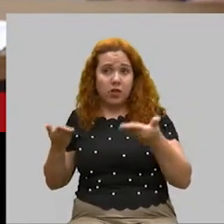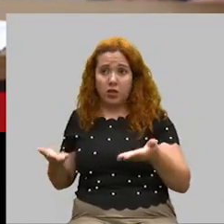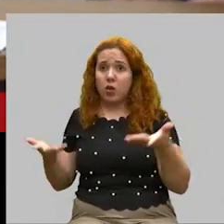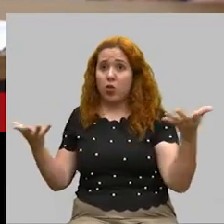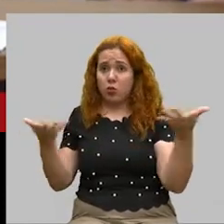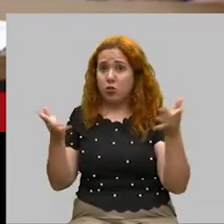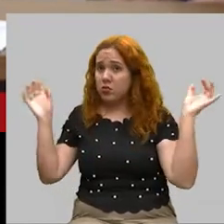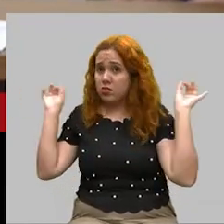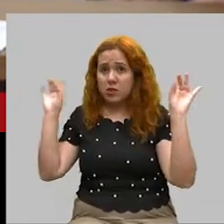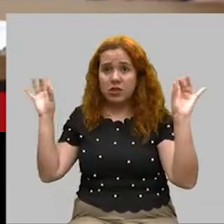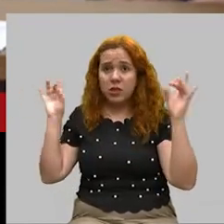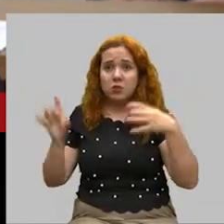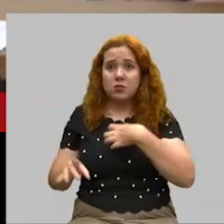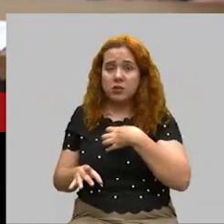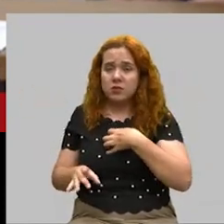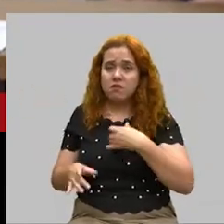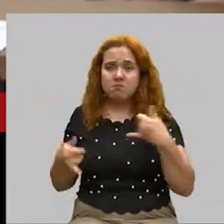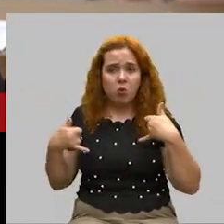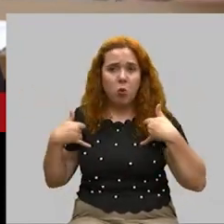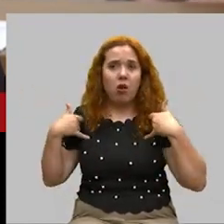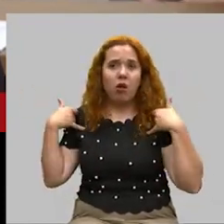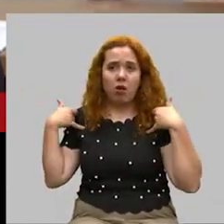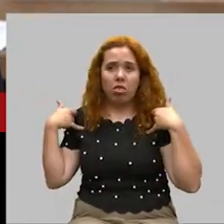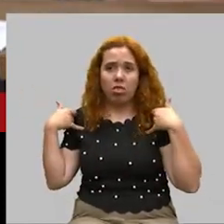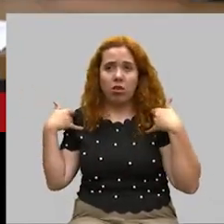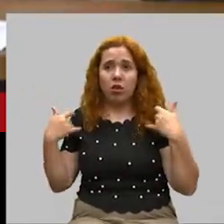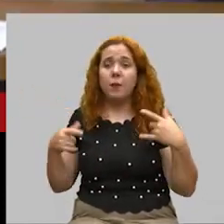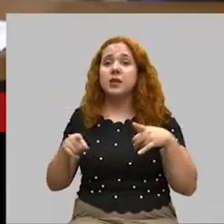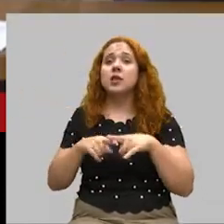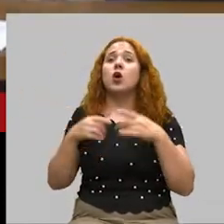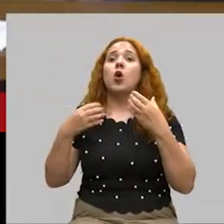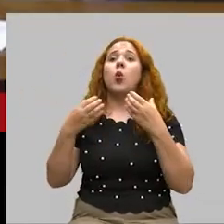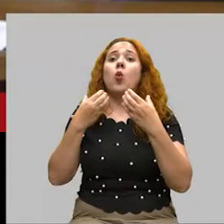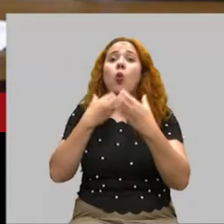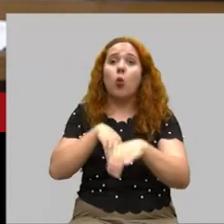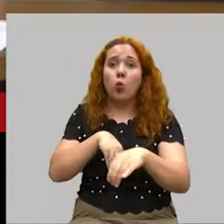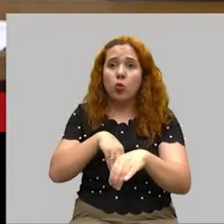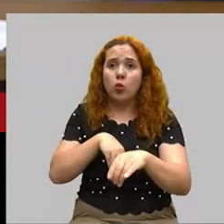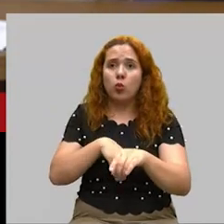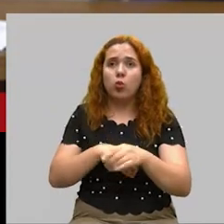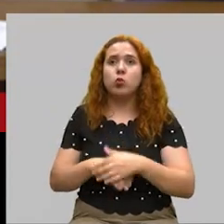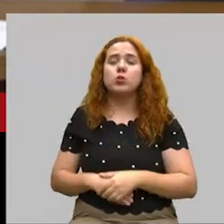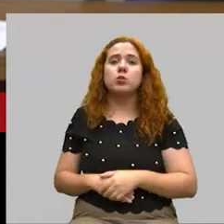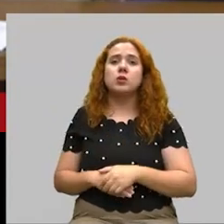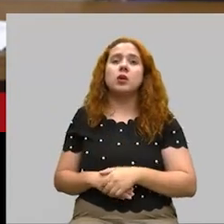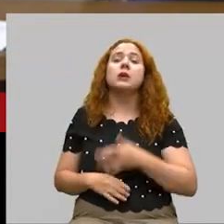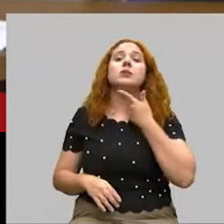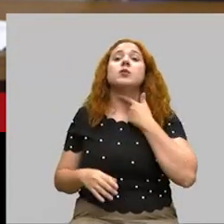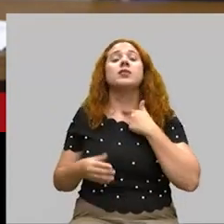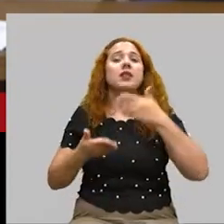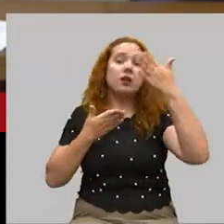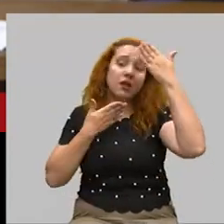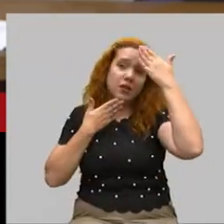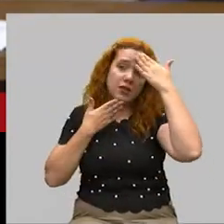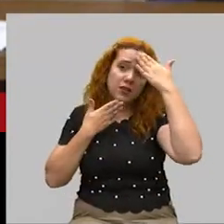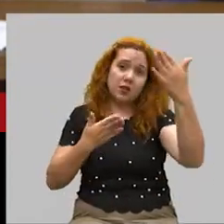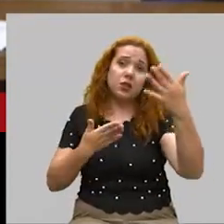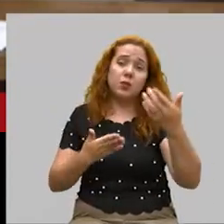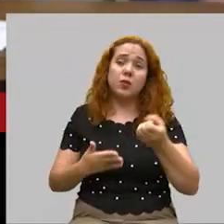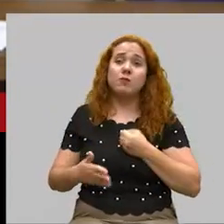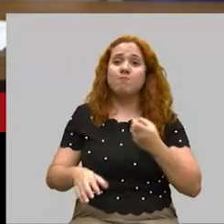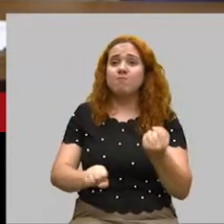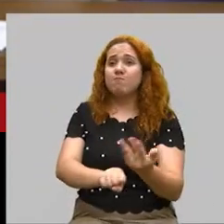falar eh principalmente dos concursos né mas assim não poderia deixar de agradecer assim é muito emocionante ver nossos